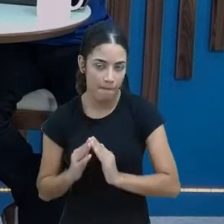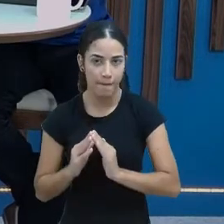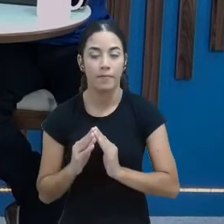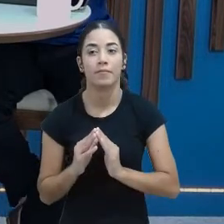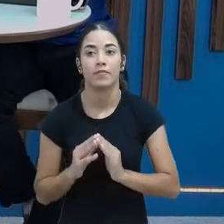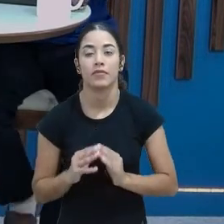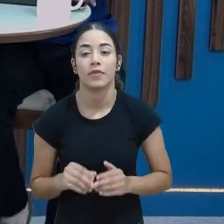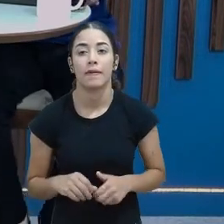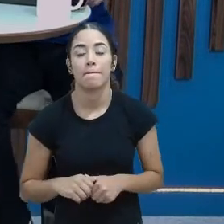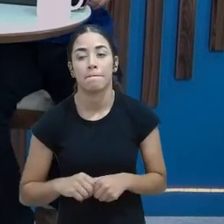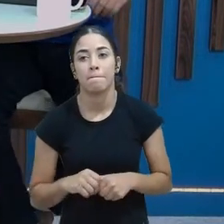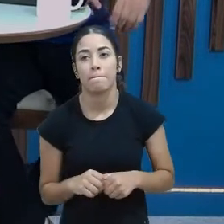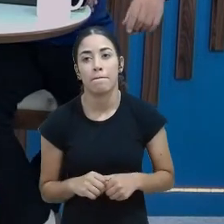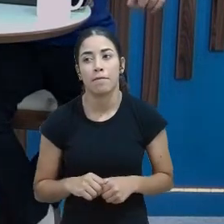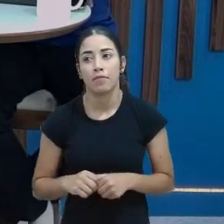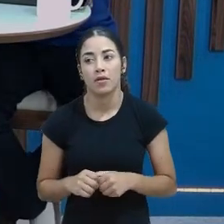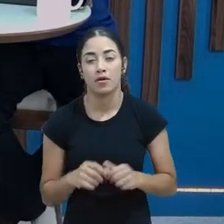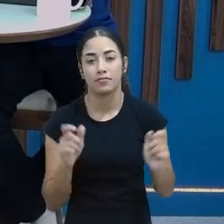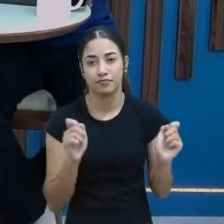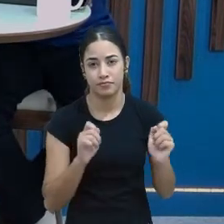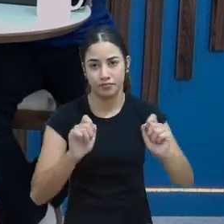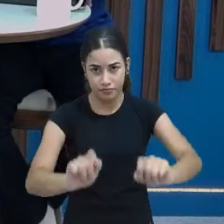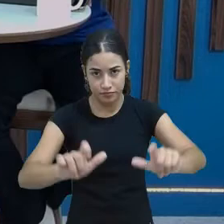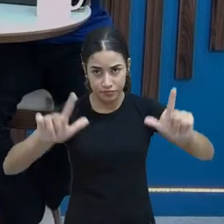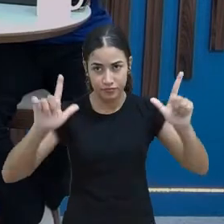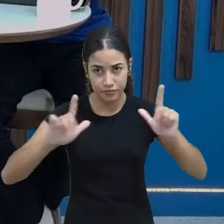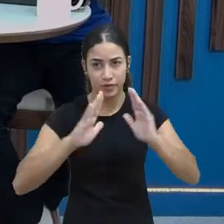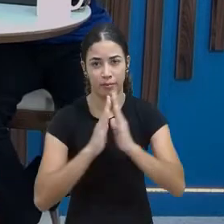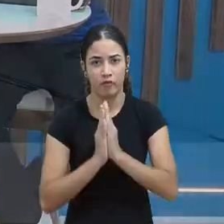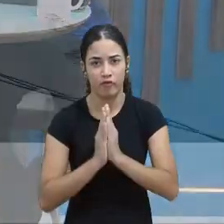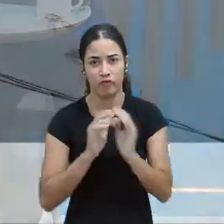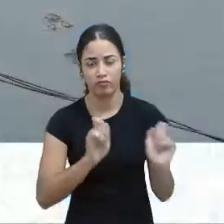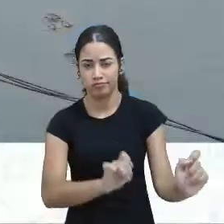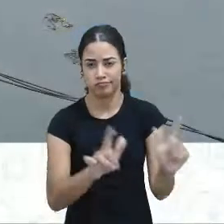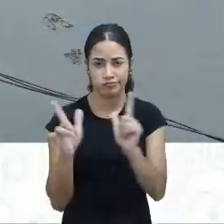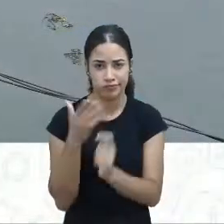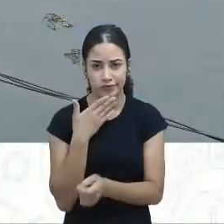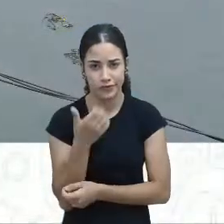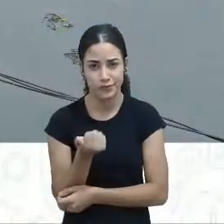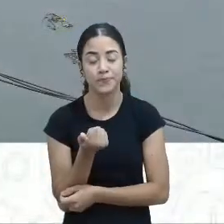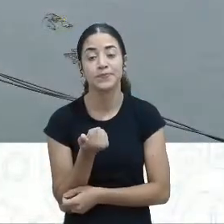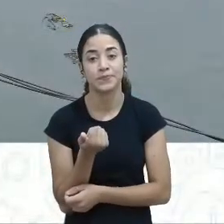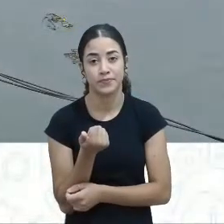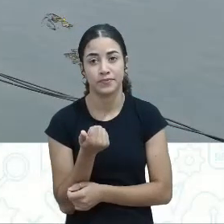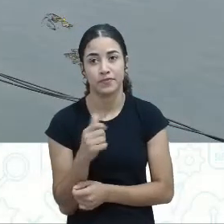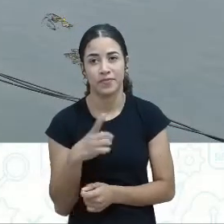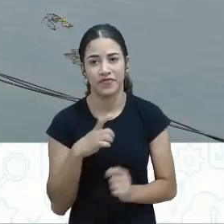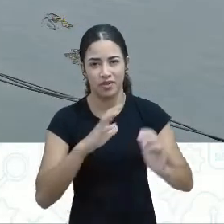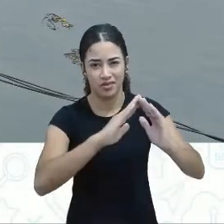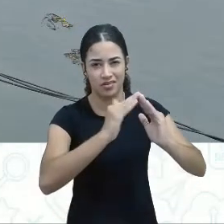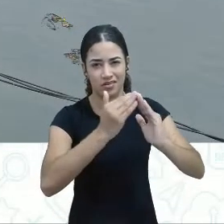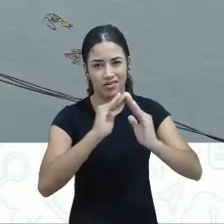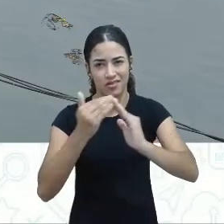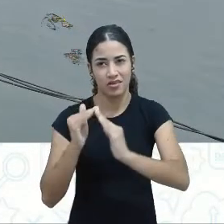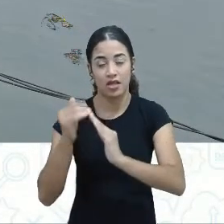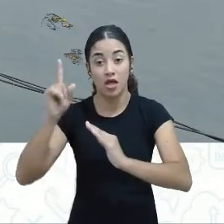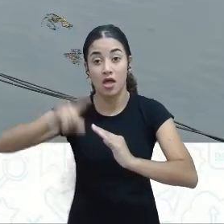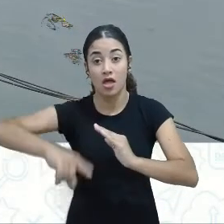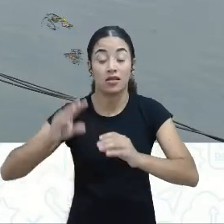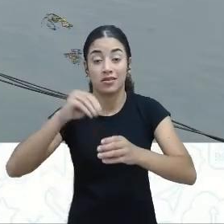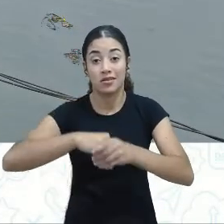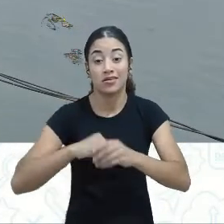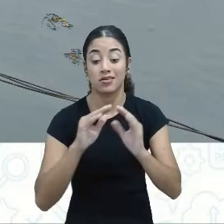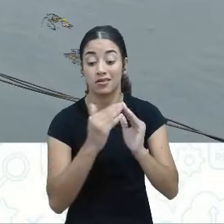por favor, Deivinho, em tela cheia. Quando você tem aí esses barracos, veja que eles são na periferia,